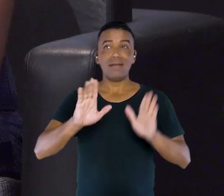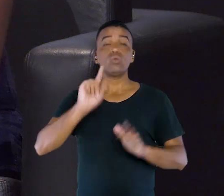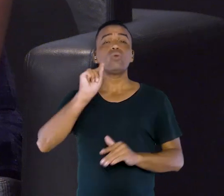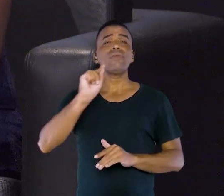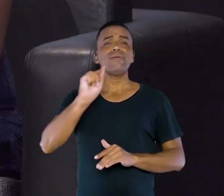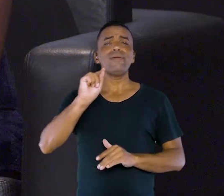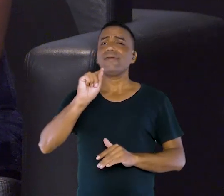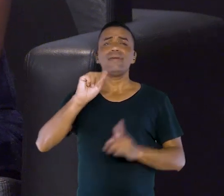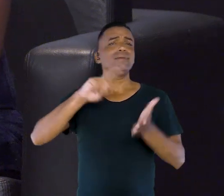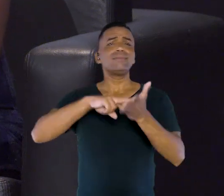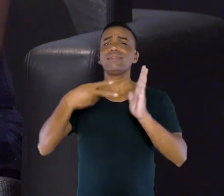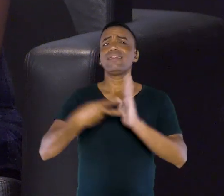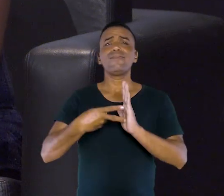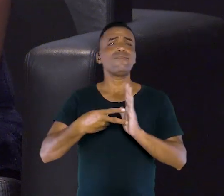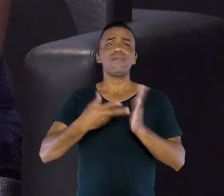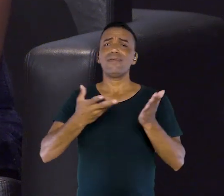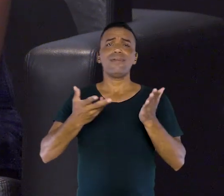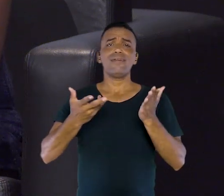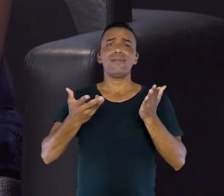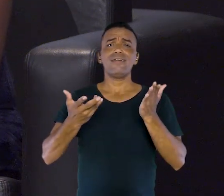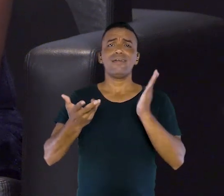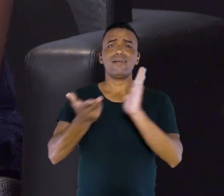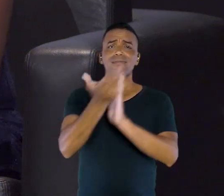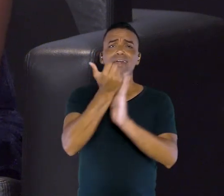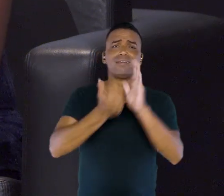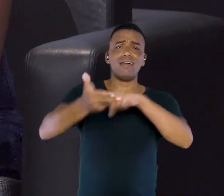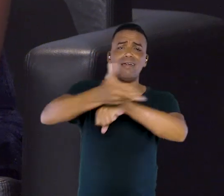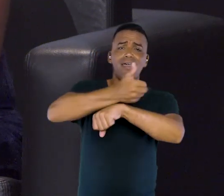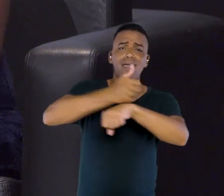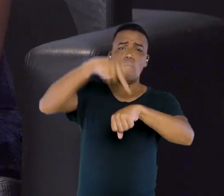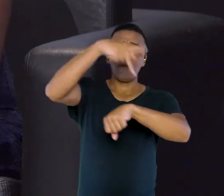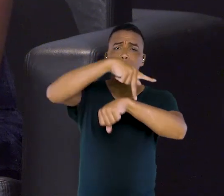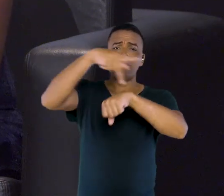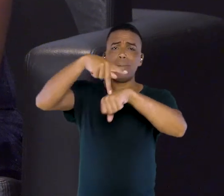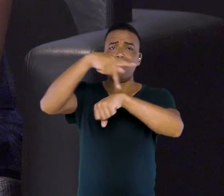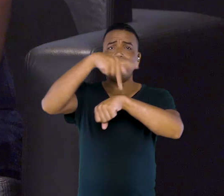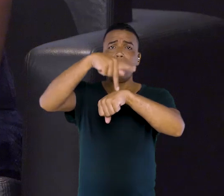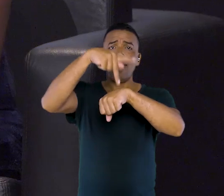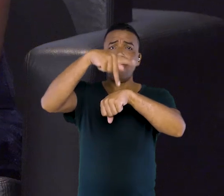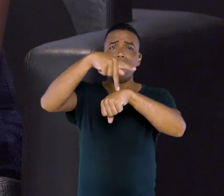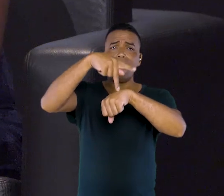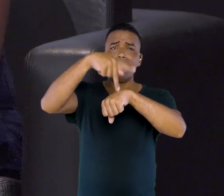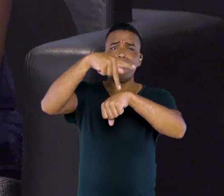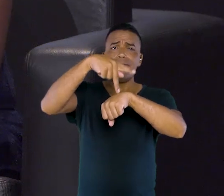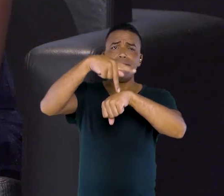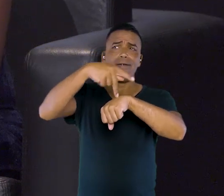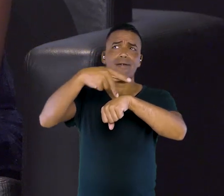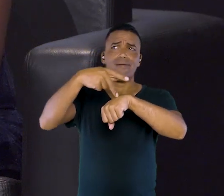Mas o que são, né? O que elas representam? Qual é o significado